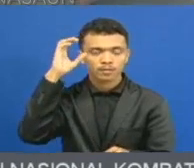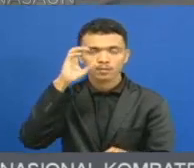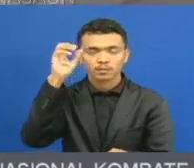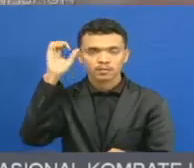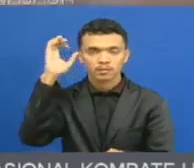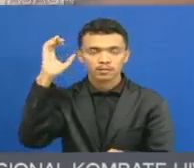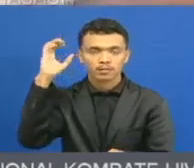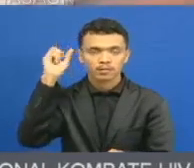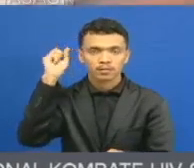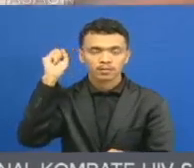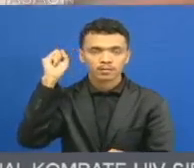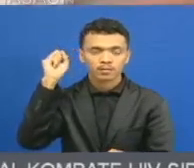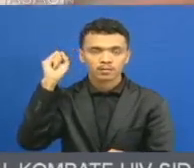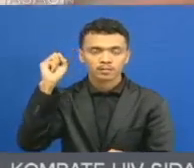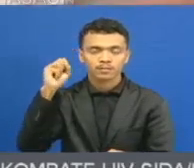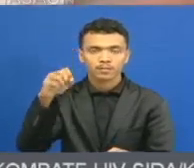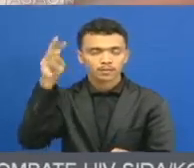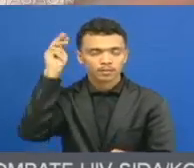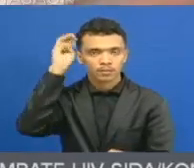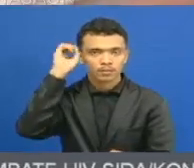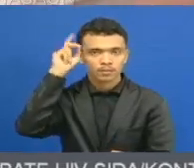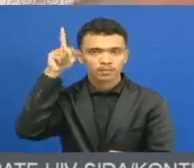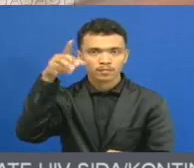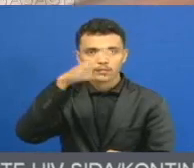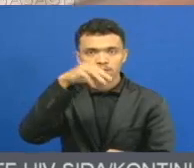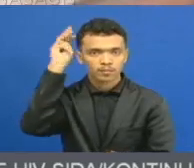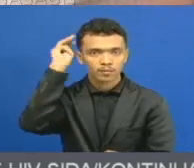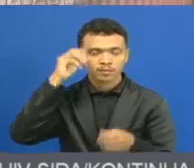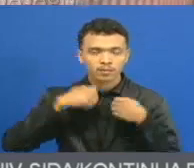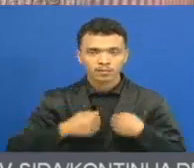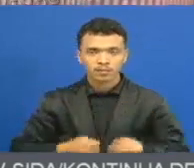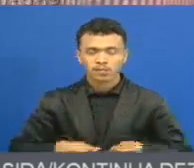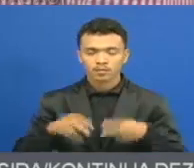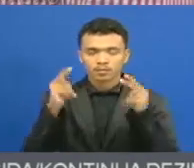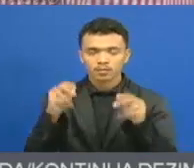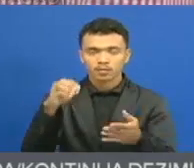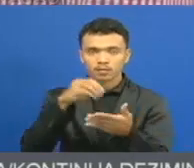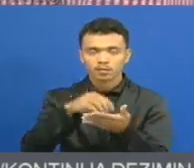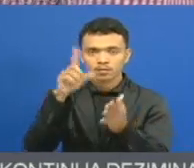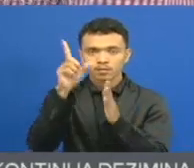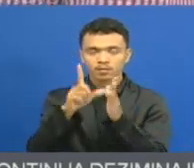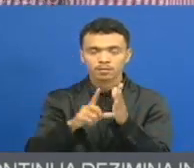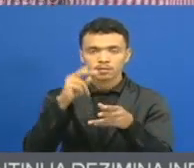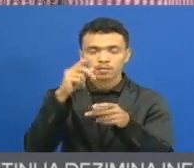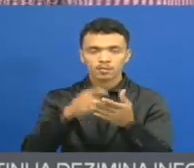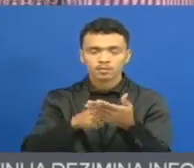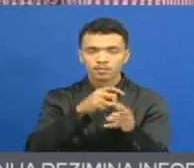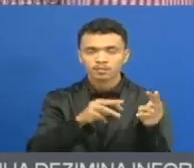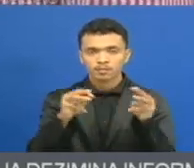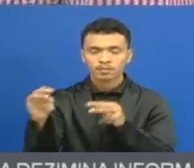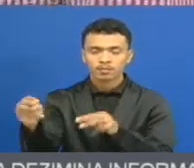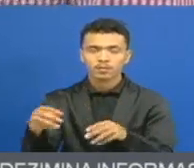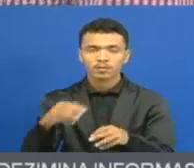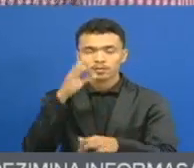Pecuária, Pescas no Floresta, Obras Públicas no Ministério da Saúde, tem que integrar moça alteração climática e prioridade,